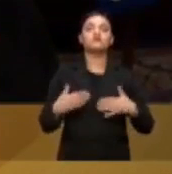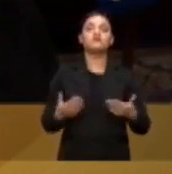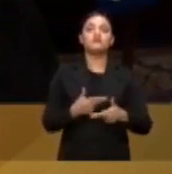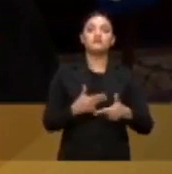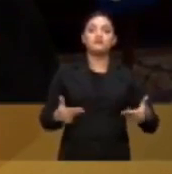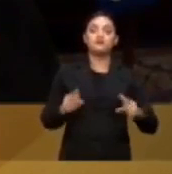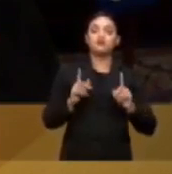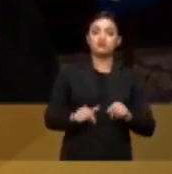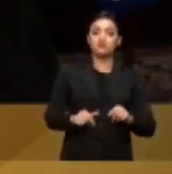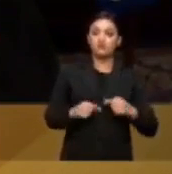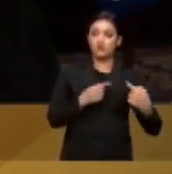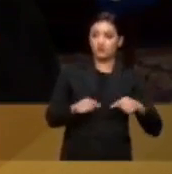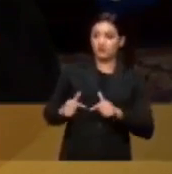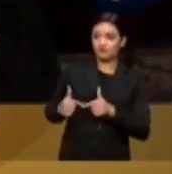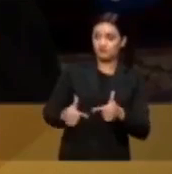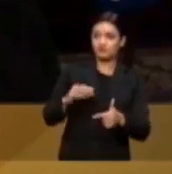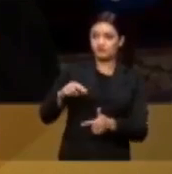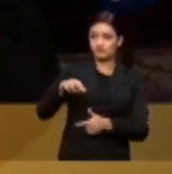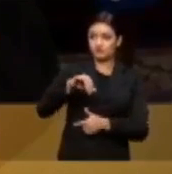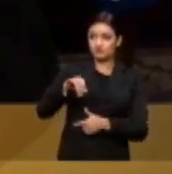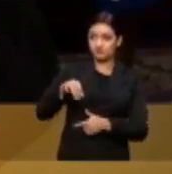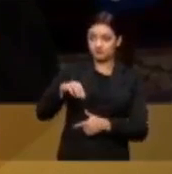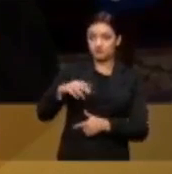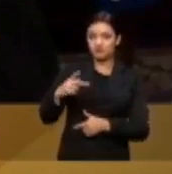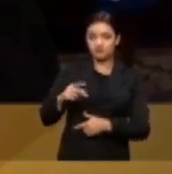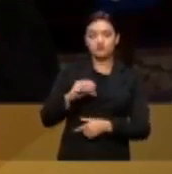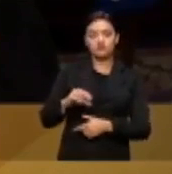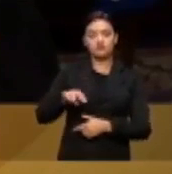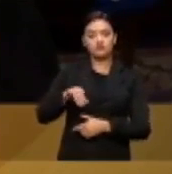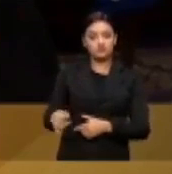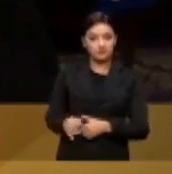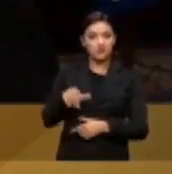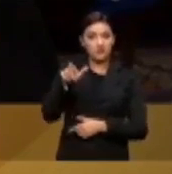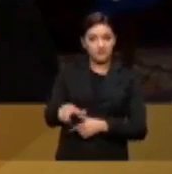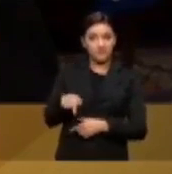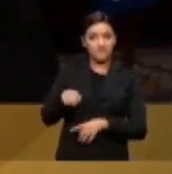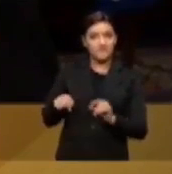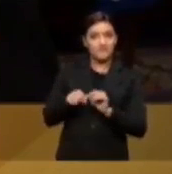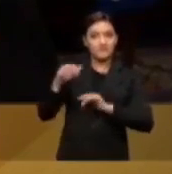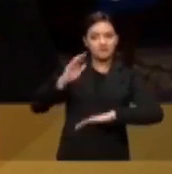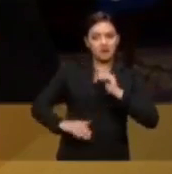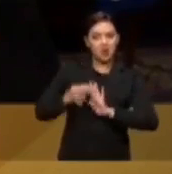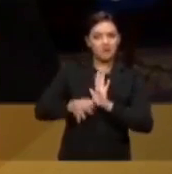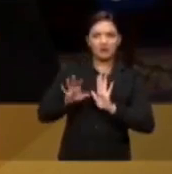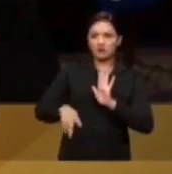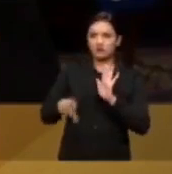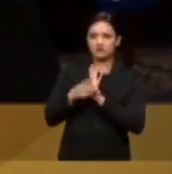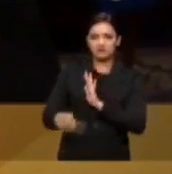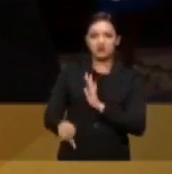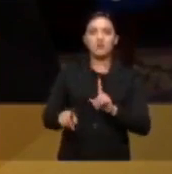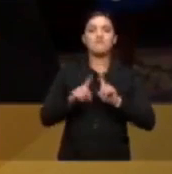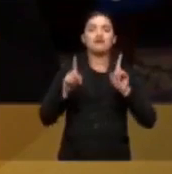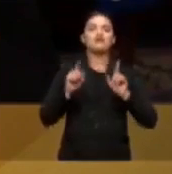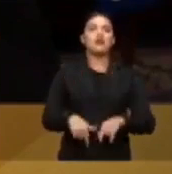do CNMP ou do CNJ, praticados no exercício de suas competências constitucionais, hão de ser julgados